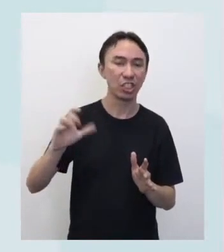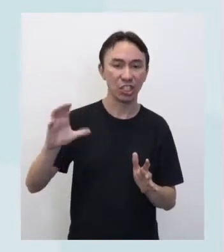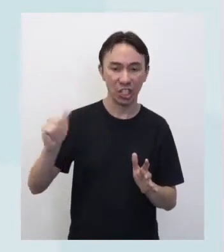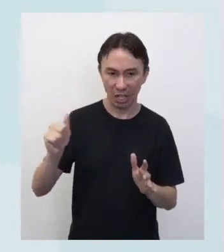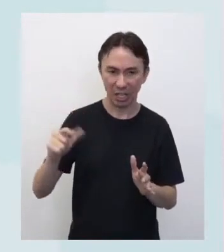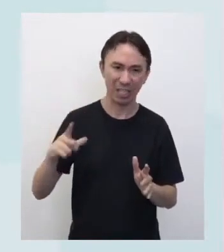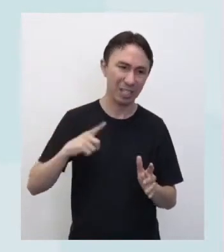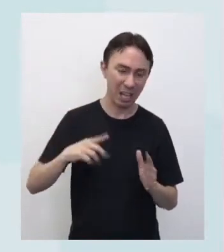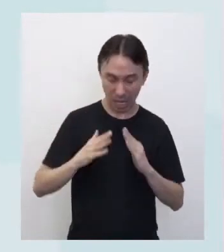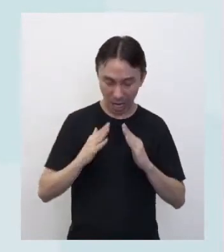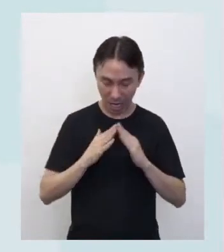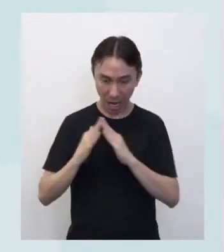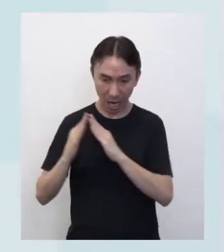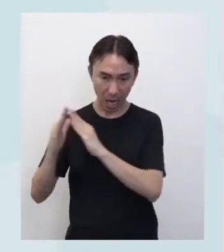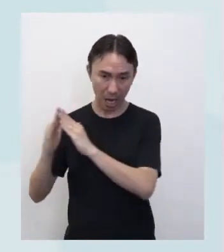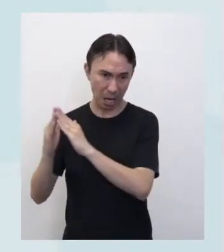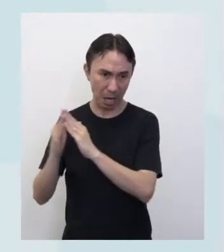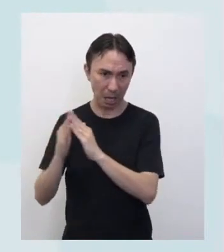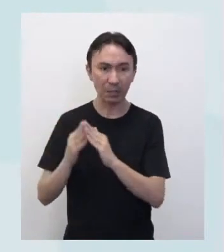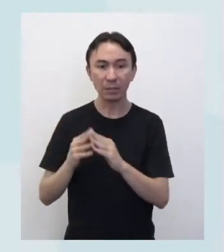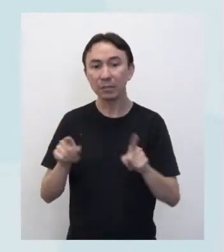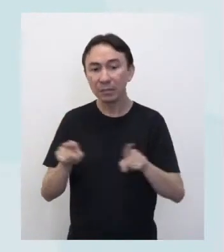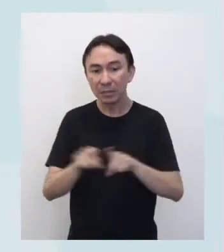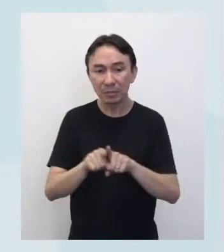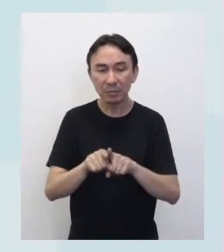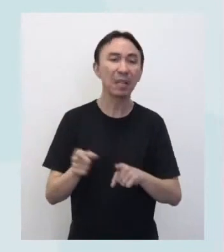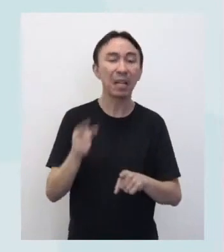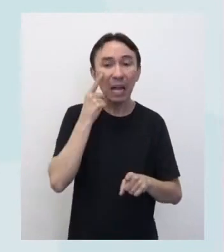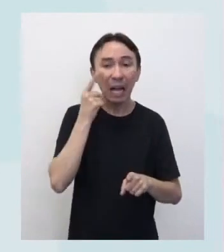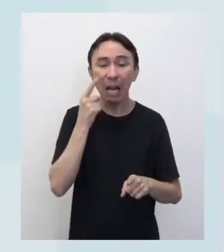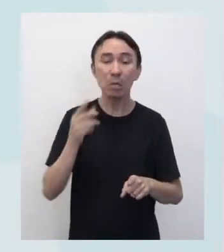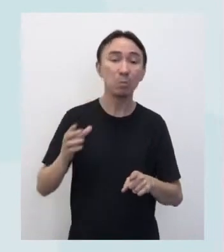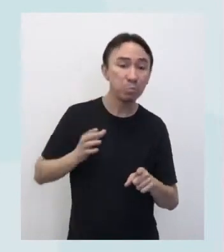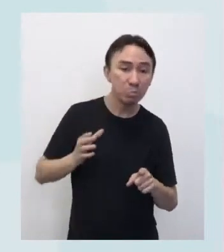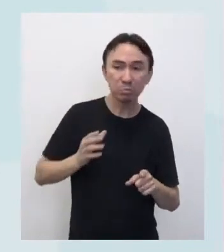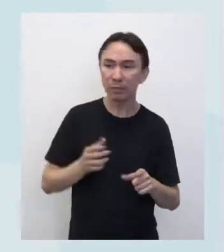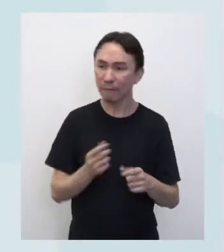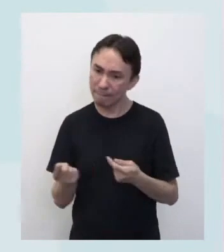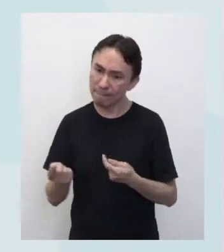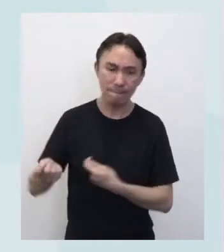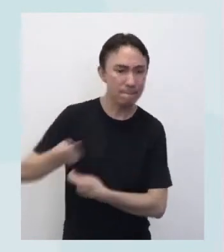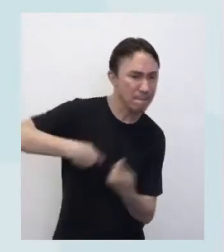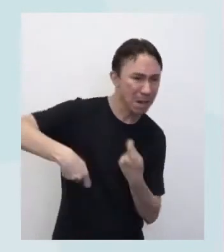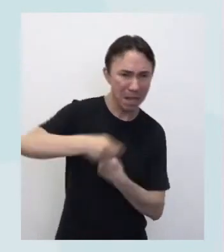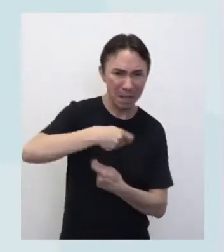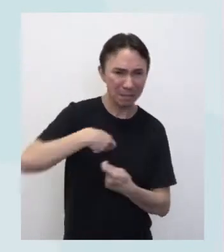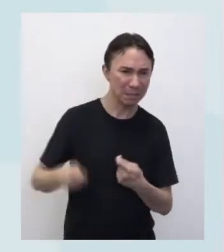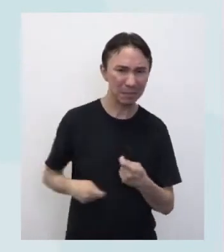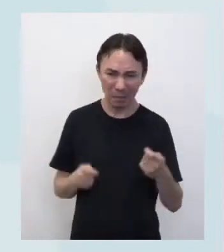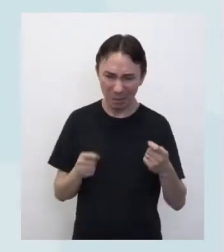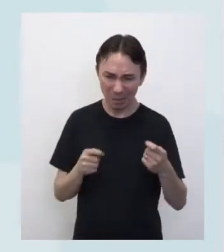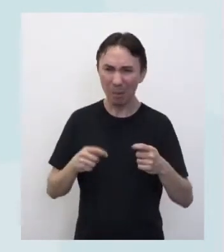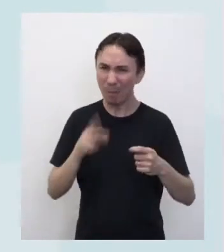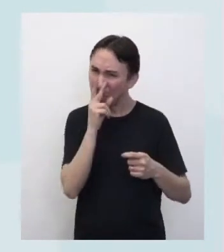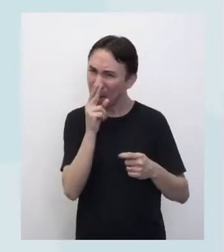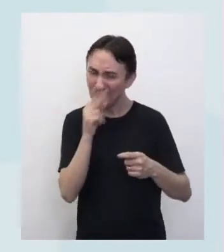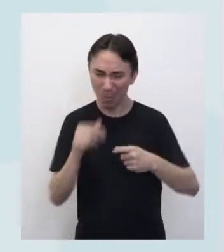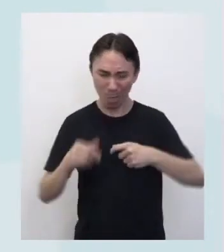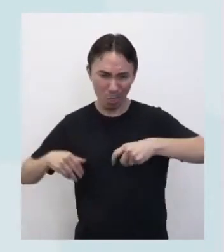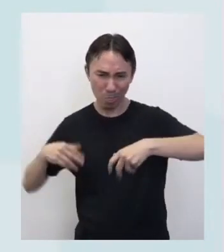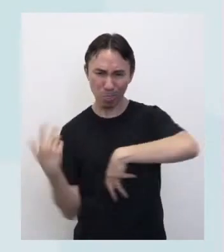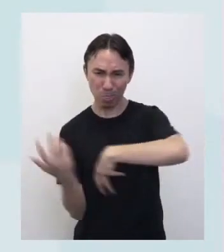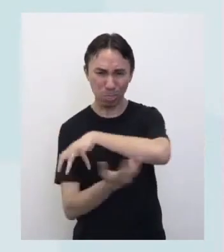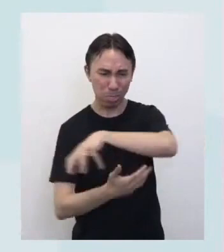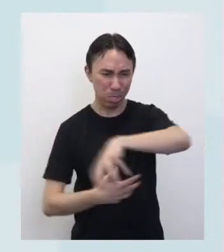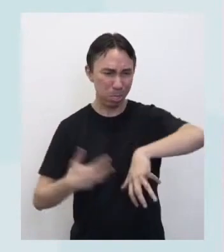dos burgueses, né, e a burguesia em plena atividade. É um negócio meio desorganizado a princípio. Se vocês